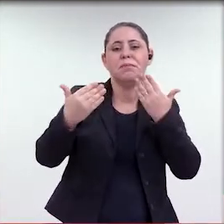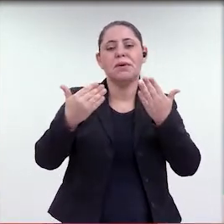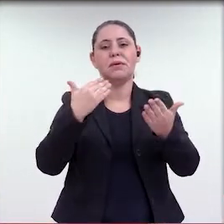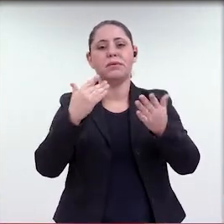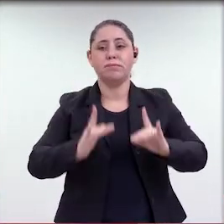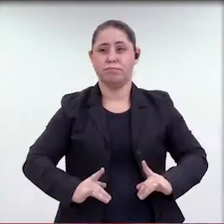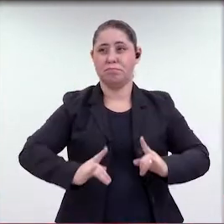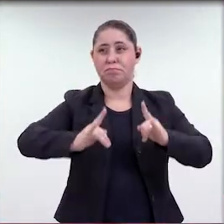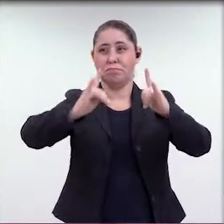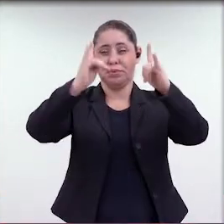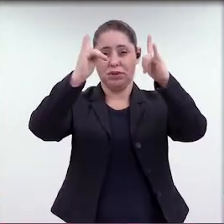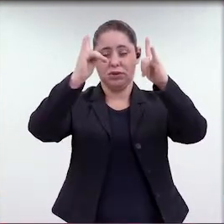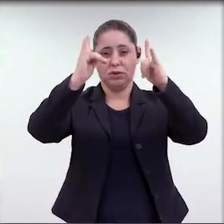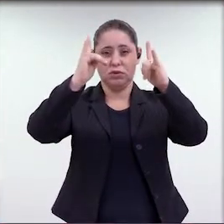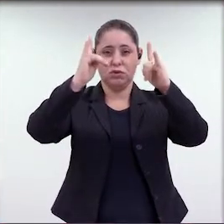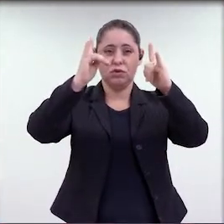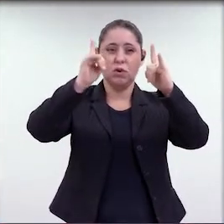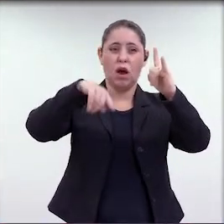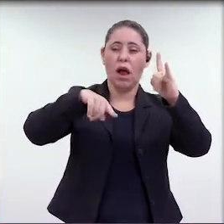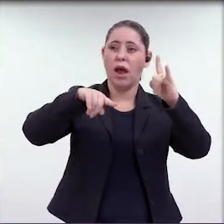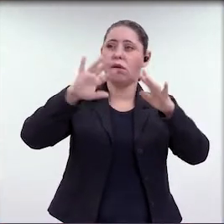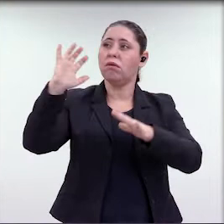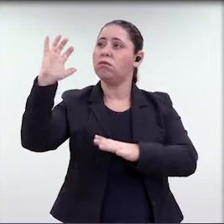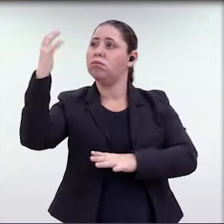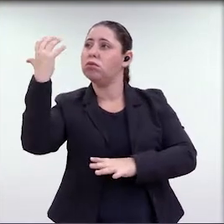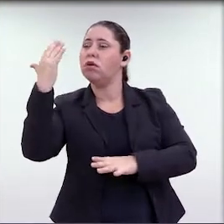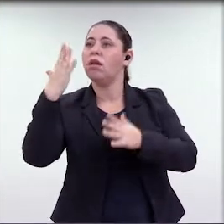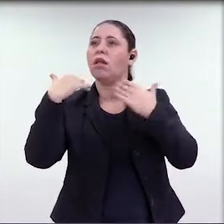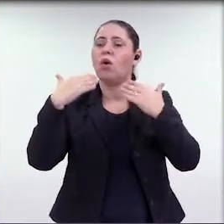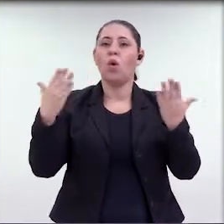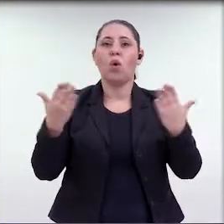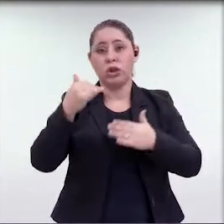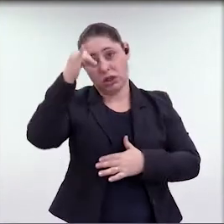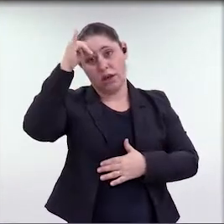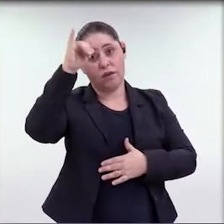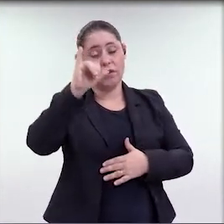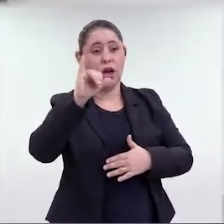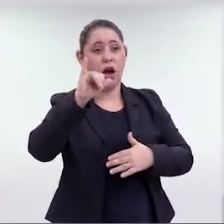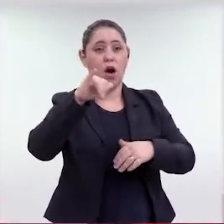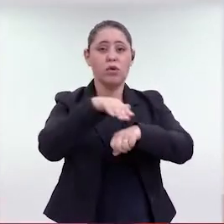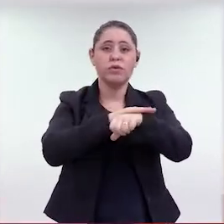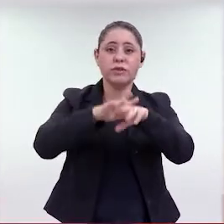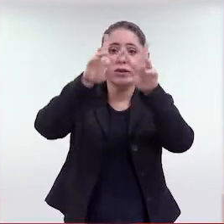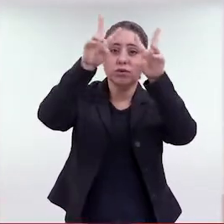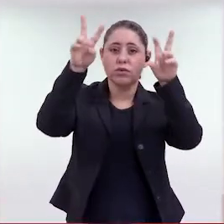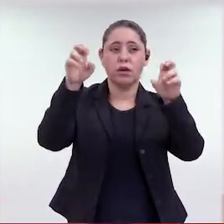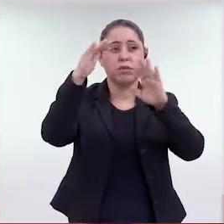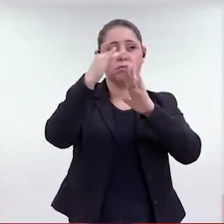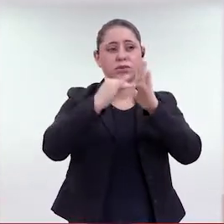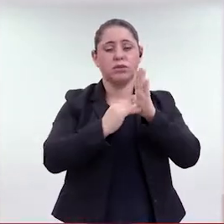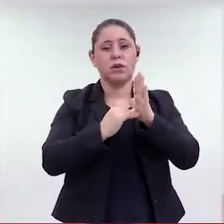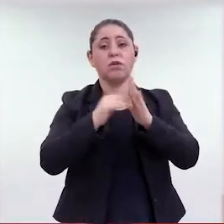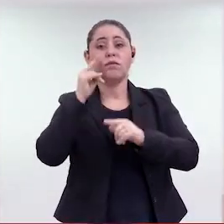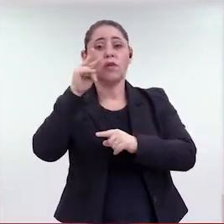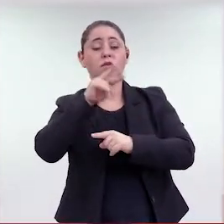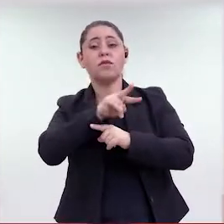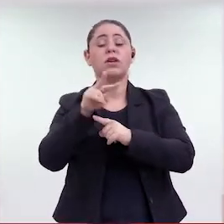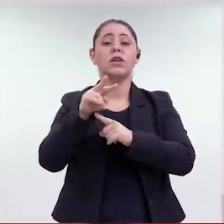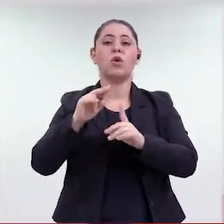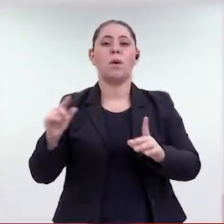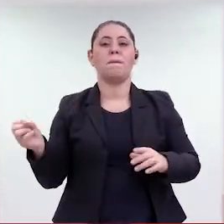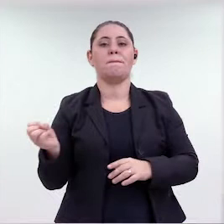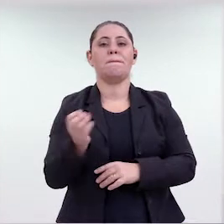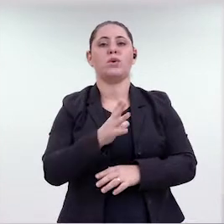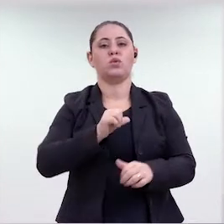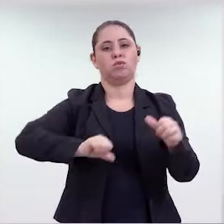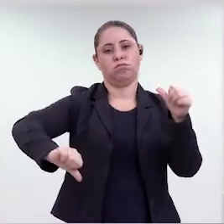principalmente quem são de prédio, sobre clima. Hoje as pessoas falam sobre prevenção, né? É interessante quando você vai vendo